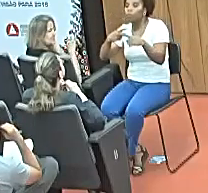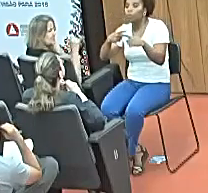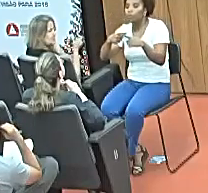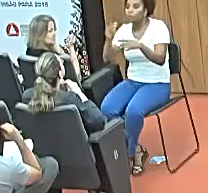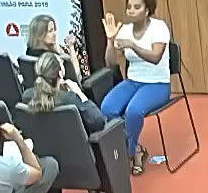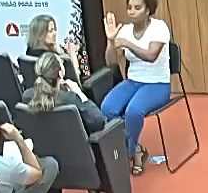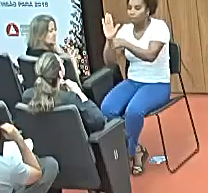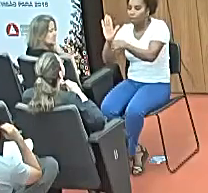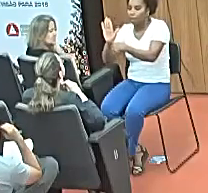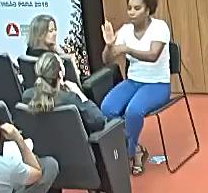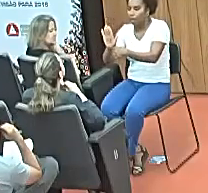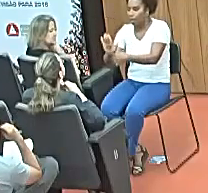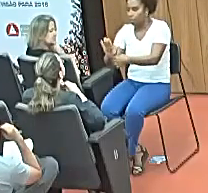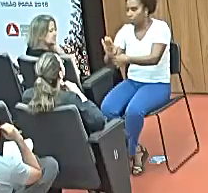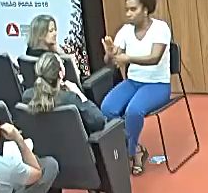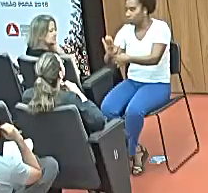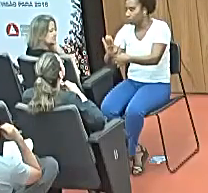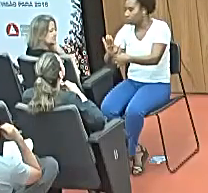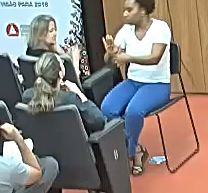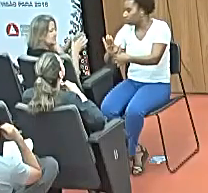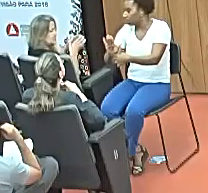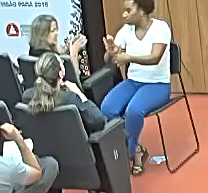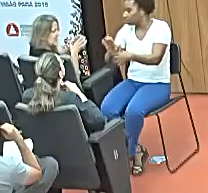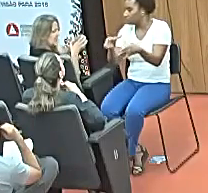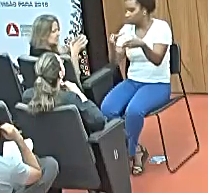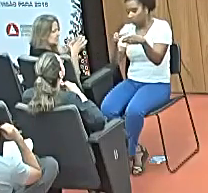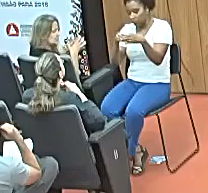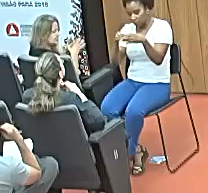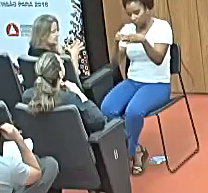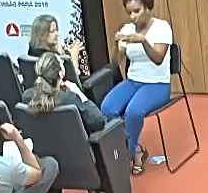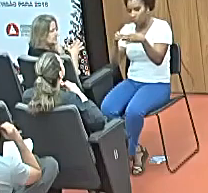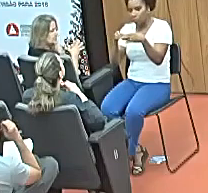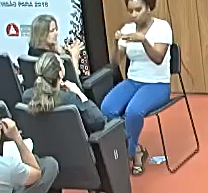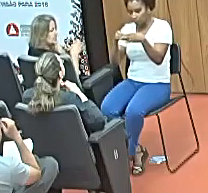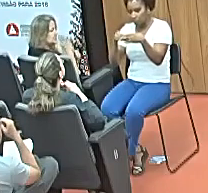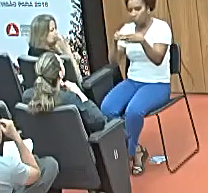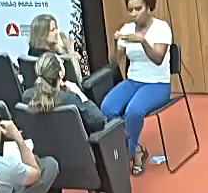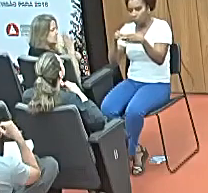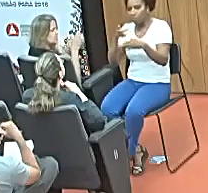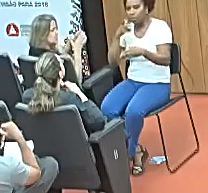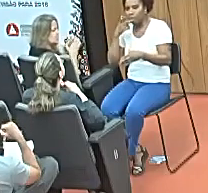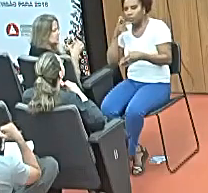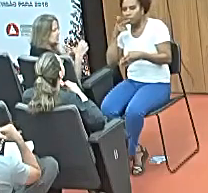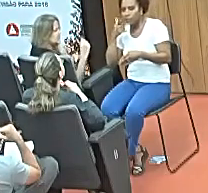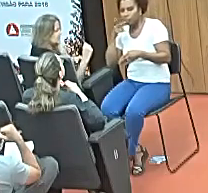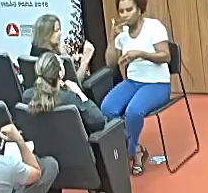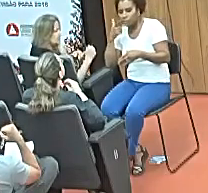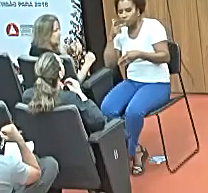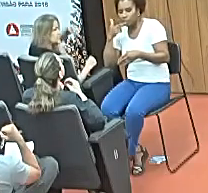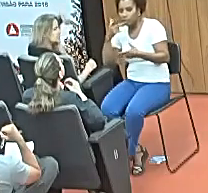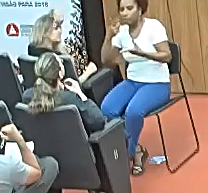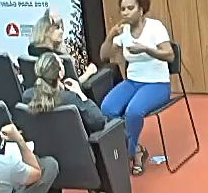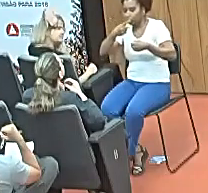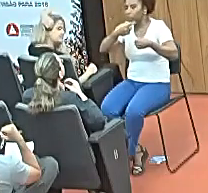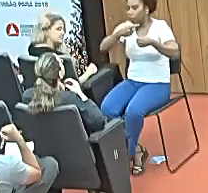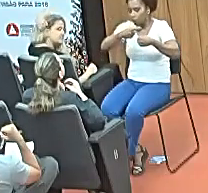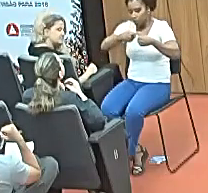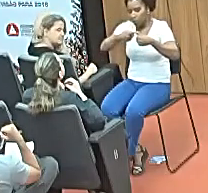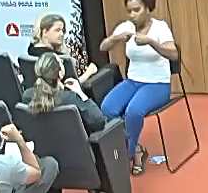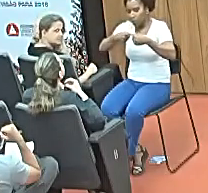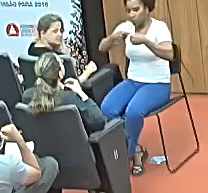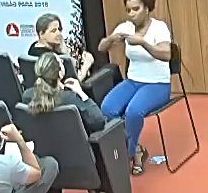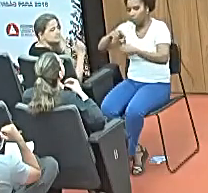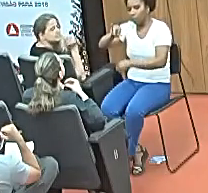principalmente os mais esquecidos como é o caso das comunidades do vale do jequitinhonha e dos deficientes